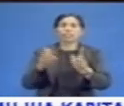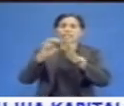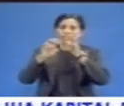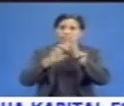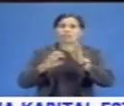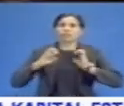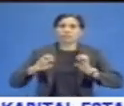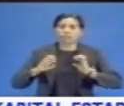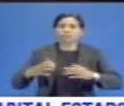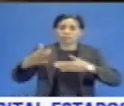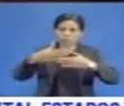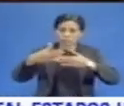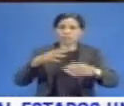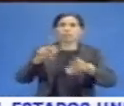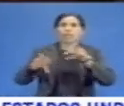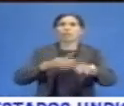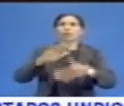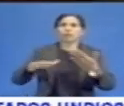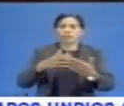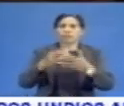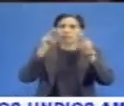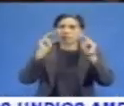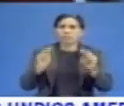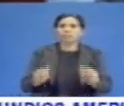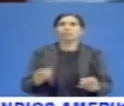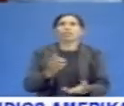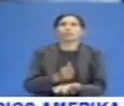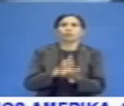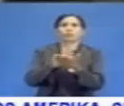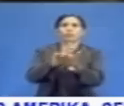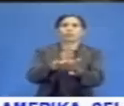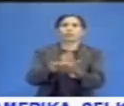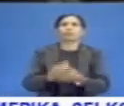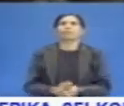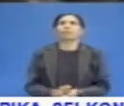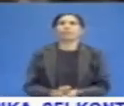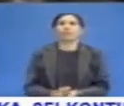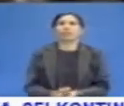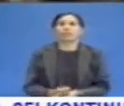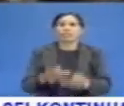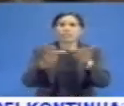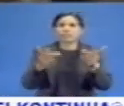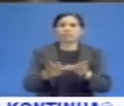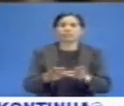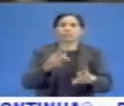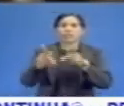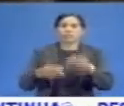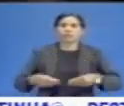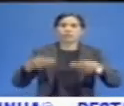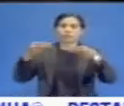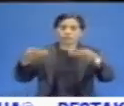sempre tenta hak basic ba cidadão nebe mak precisa tudo. E ocasião ne cidadão fo votos